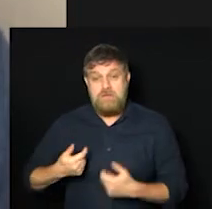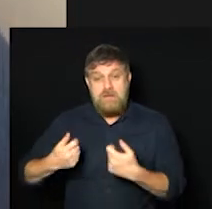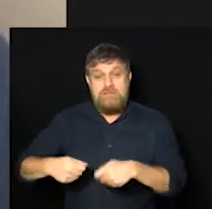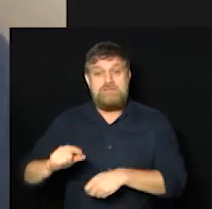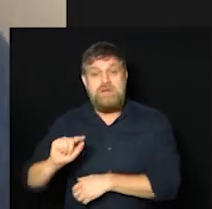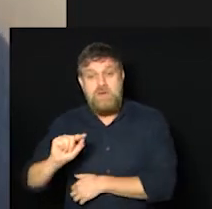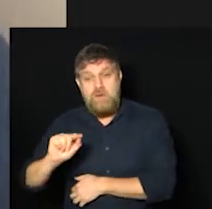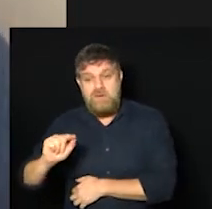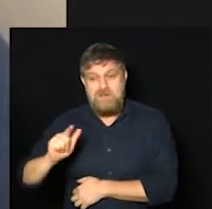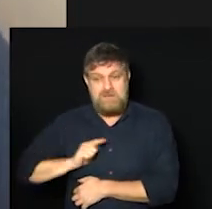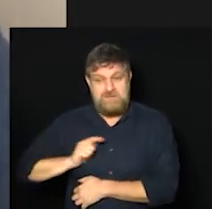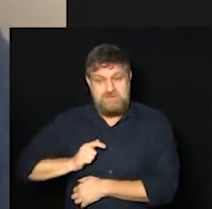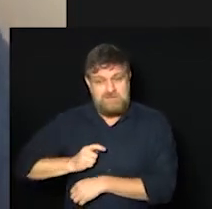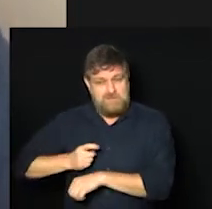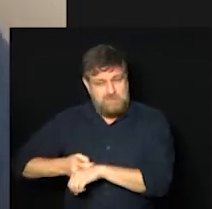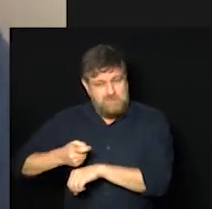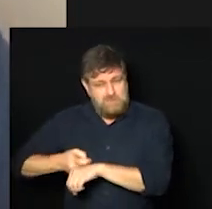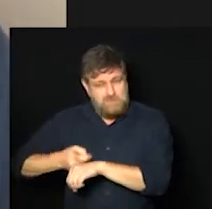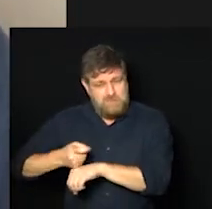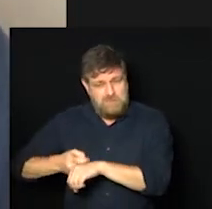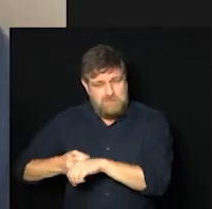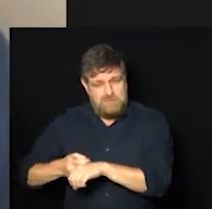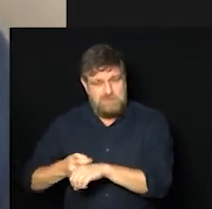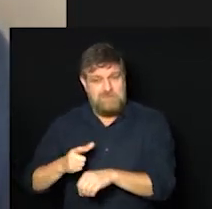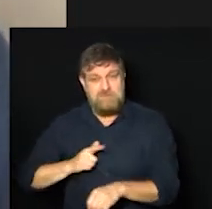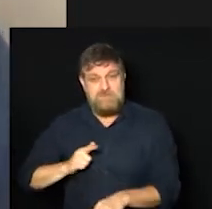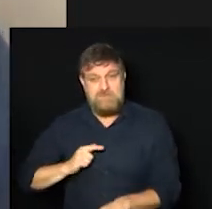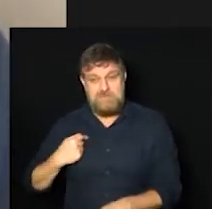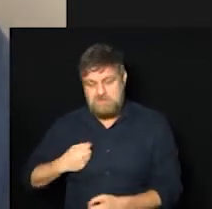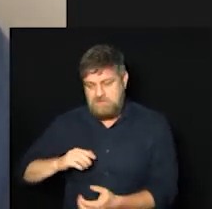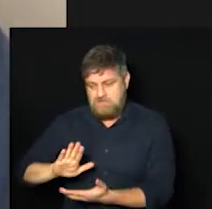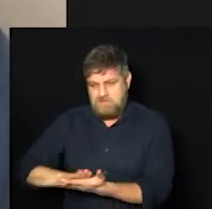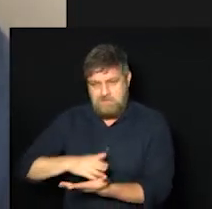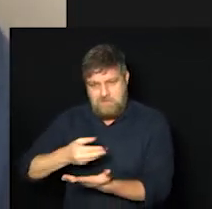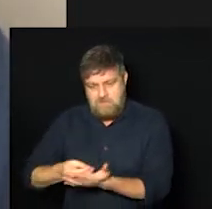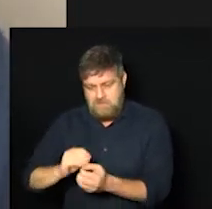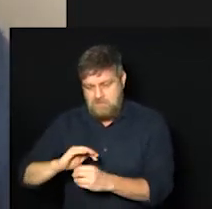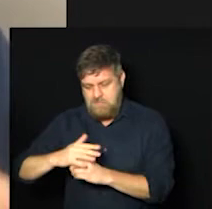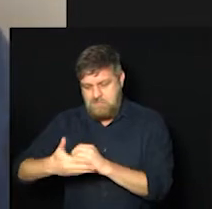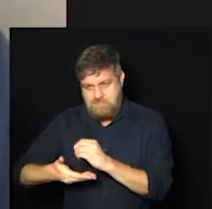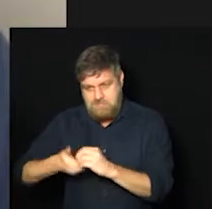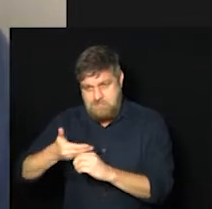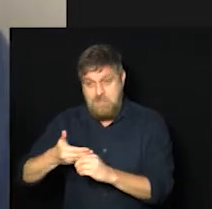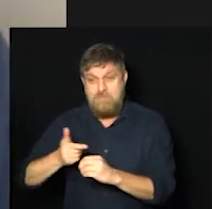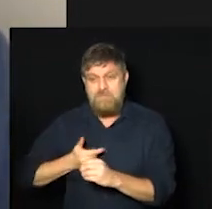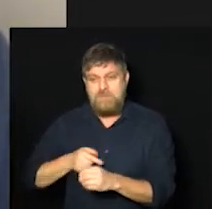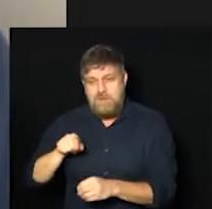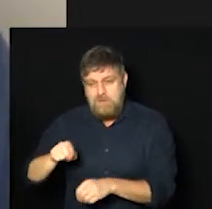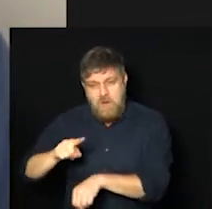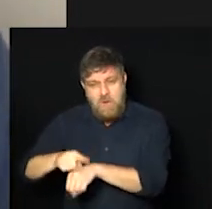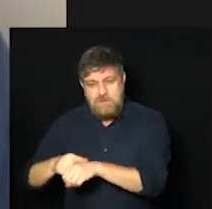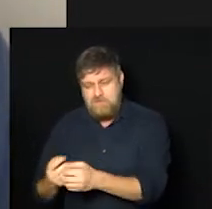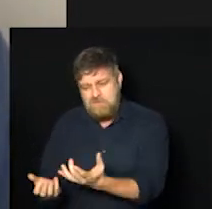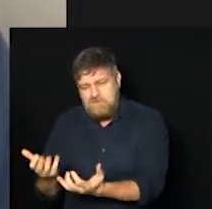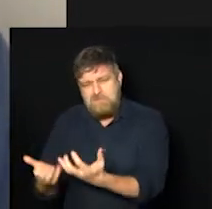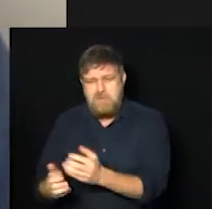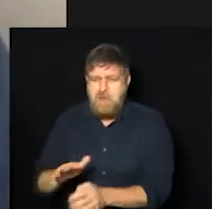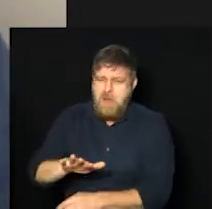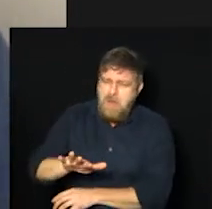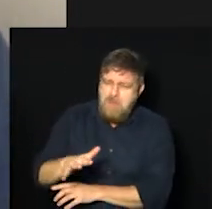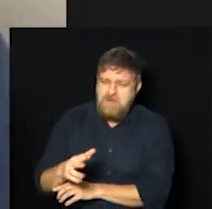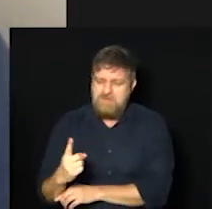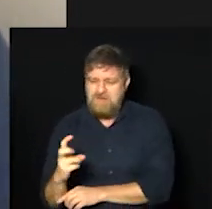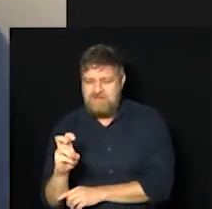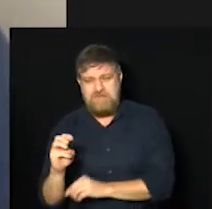ele fique bem consistente, bem durinho para a gente poder empanar ele, né? Então ali o tempo de cozimento vai levar de uns 10 a